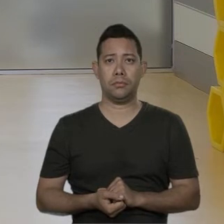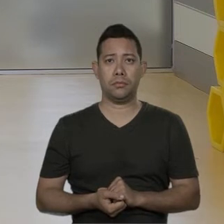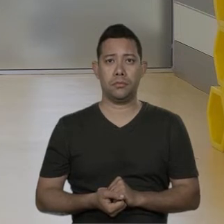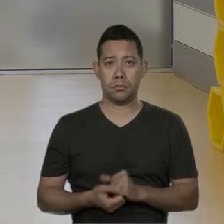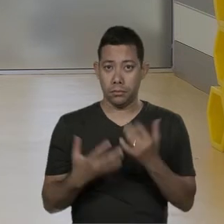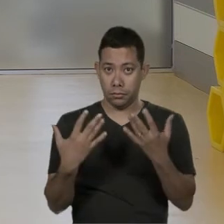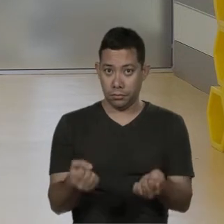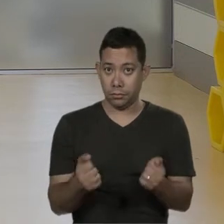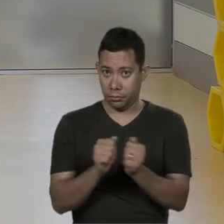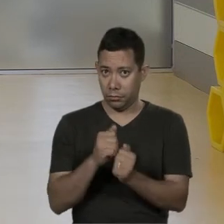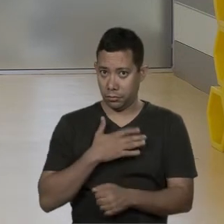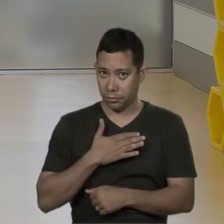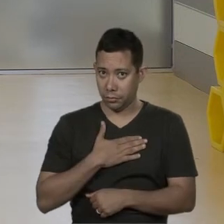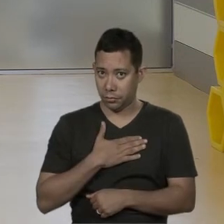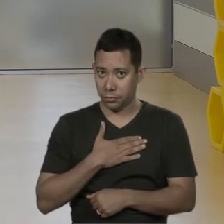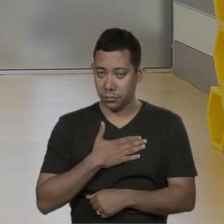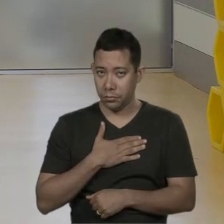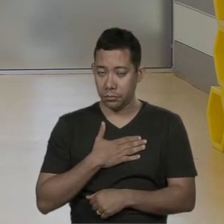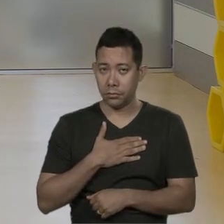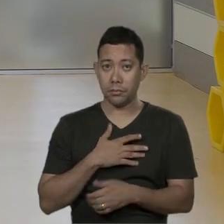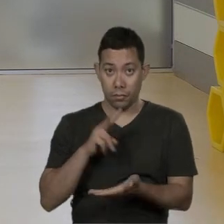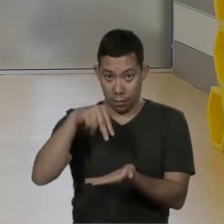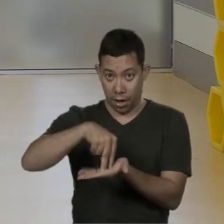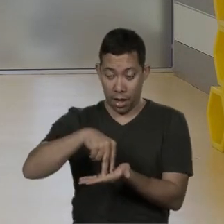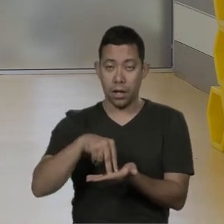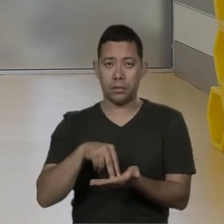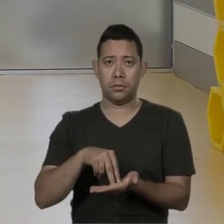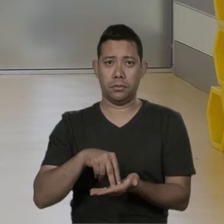Vem comigo. Posição em pé.